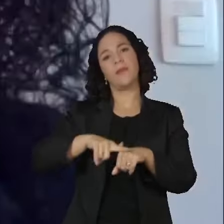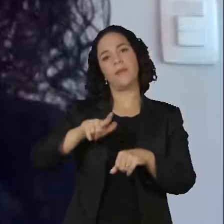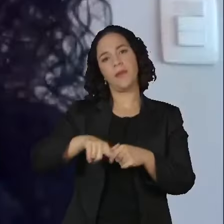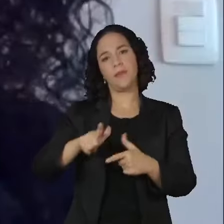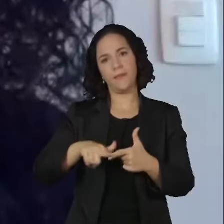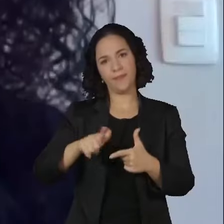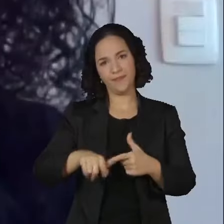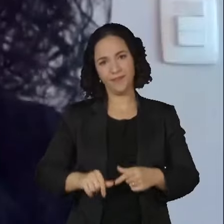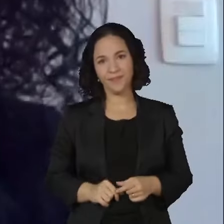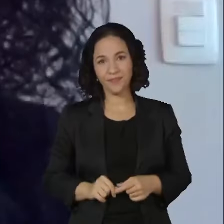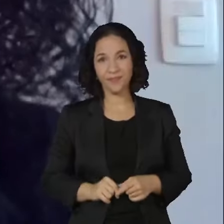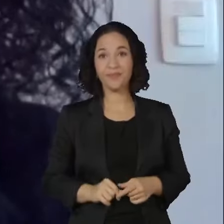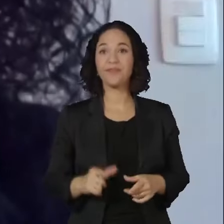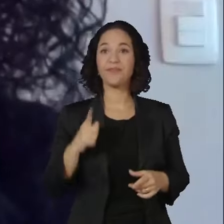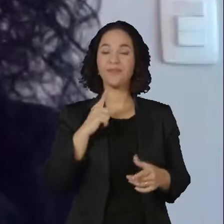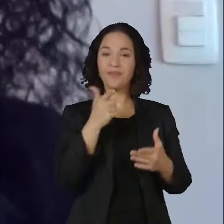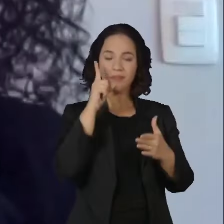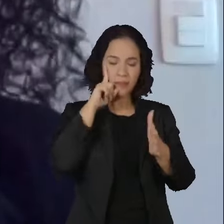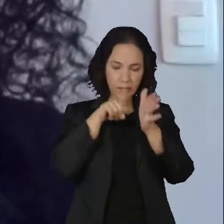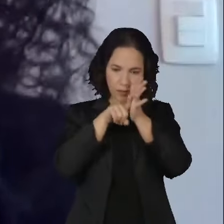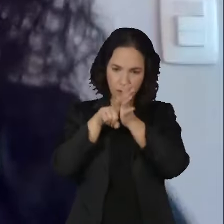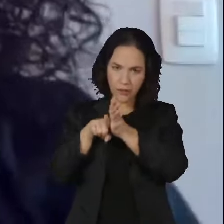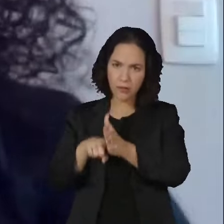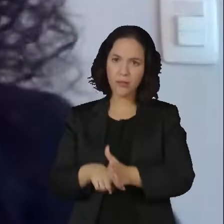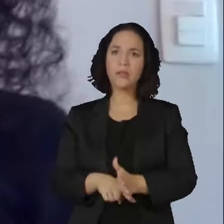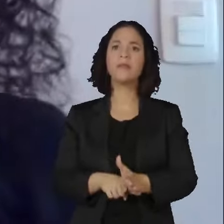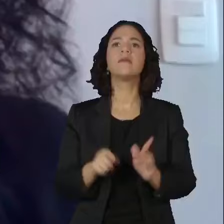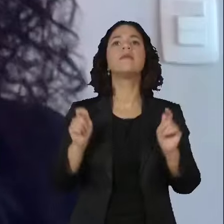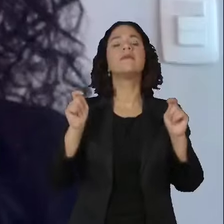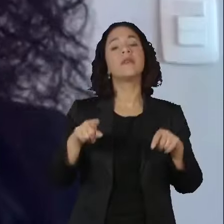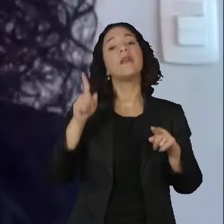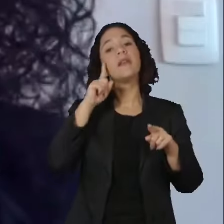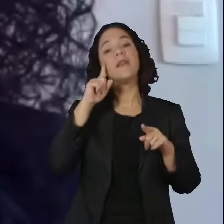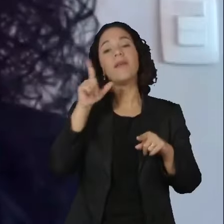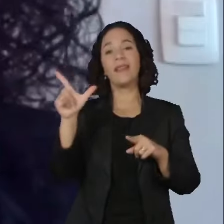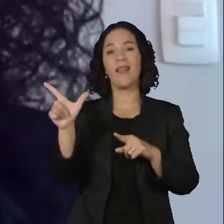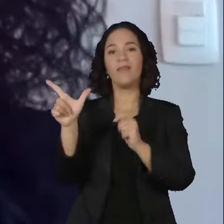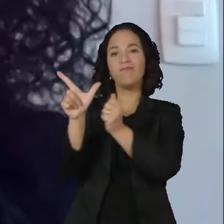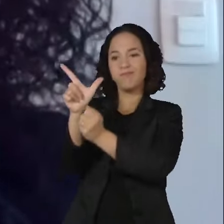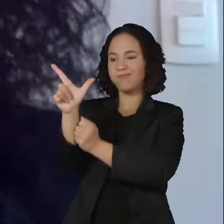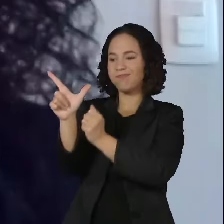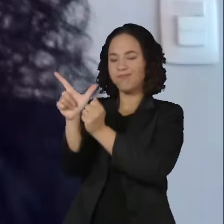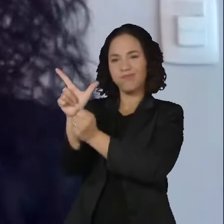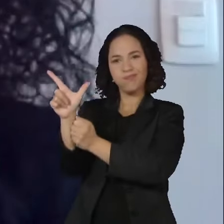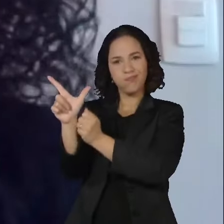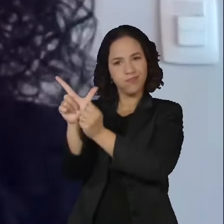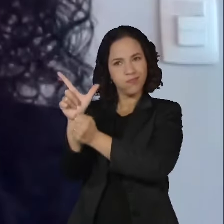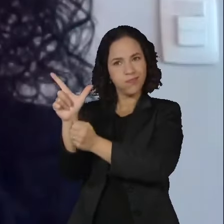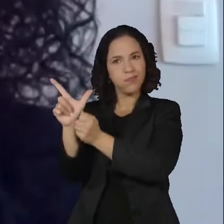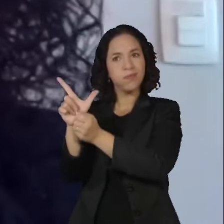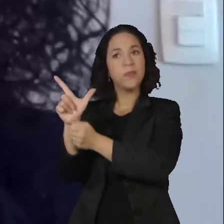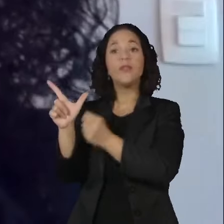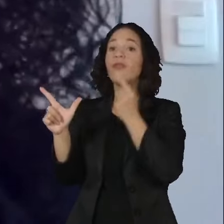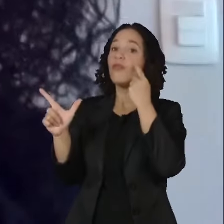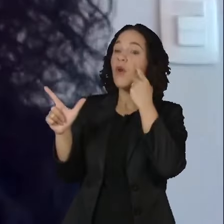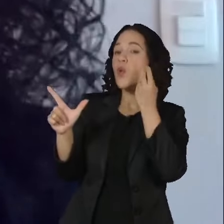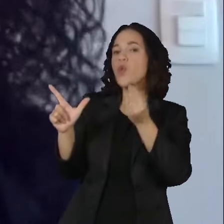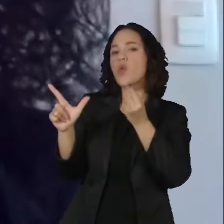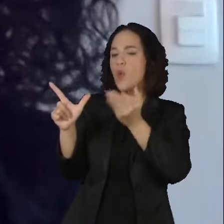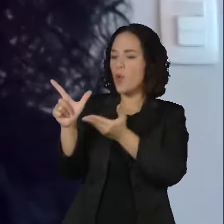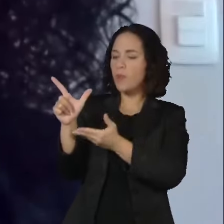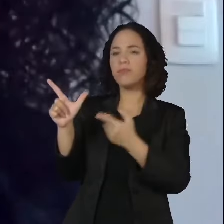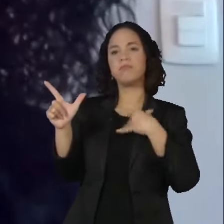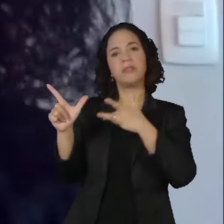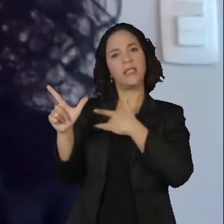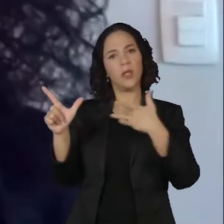com relação a outros exames diagnósticos nós podemos lançar mão da ultr Sonografia que é um exame que avalia o trato urinário como um todo